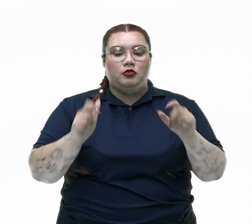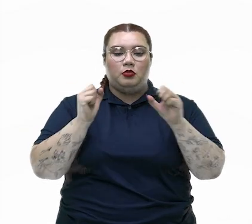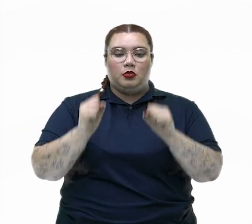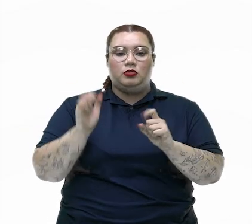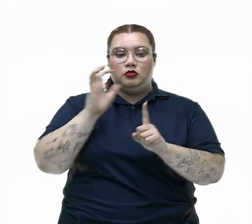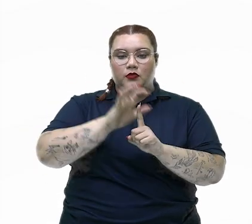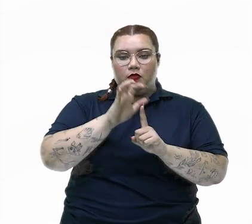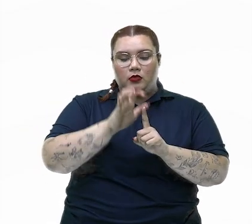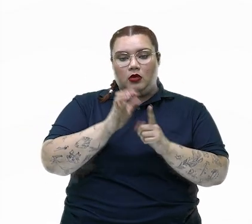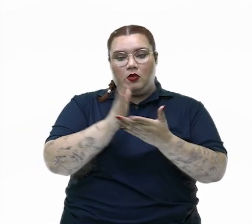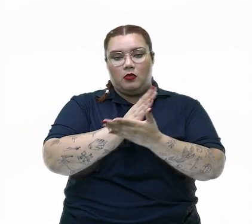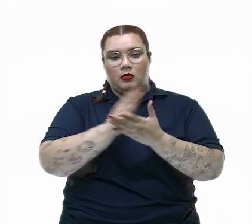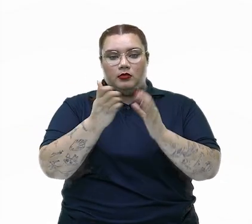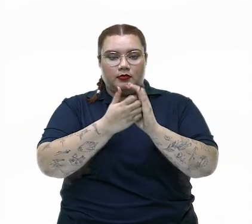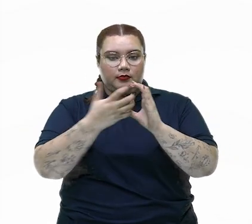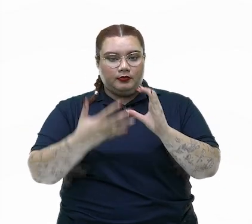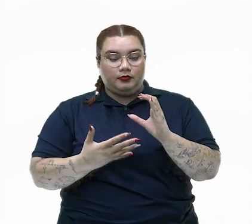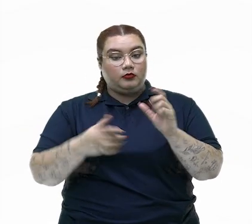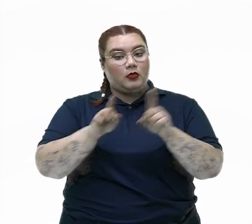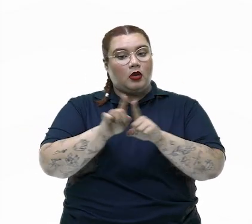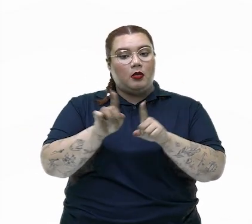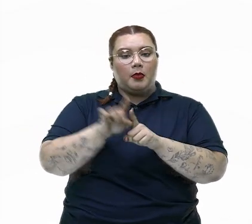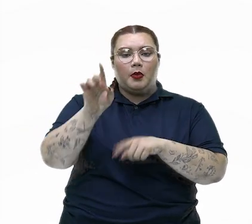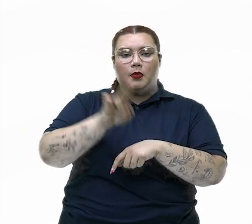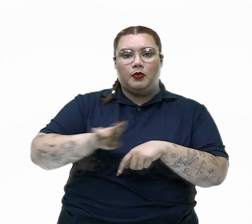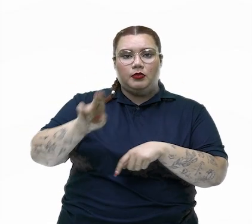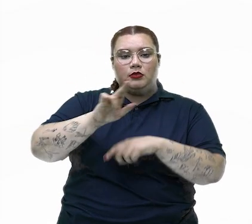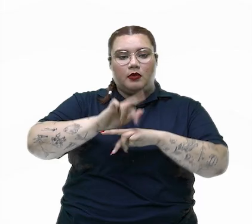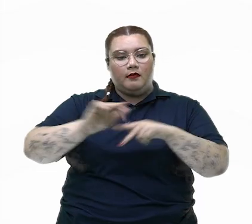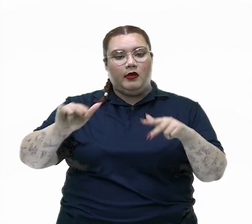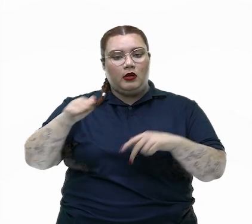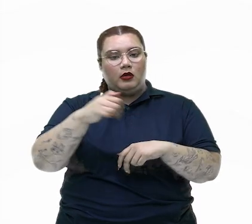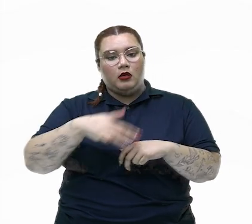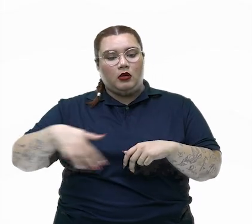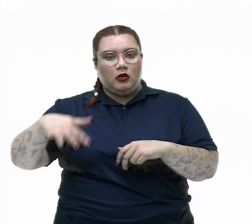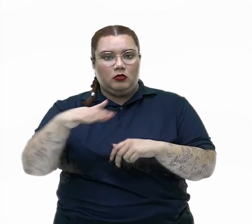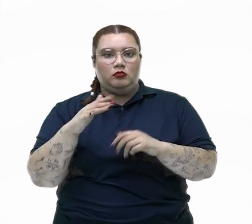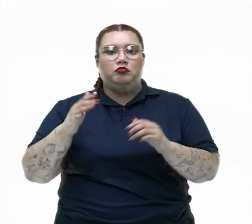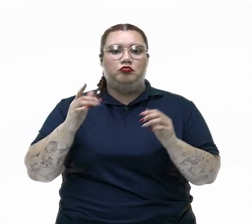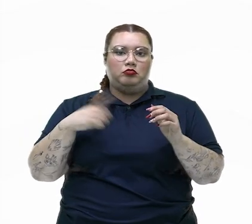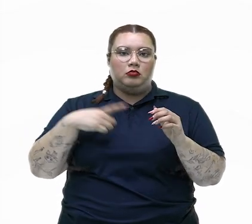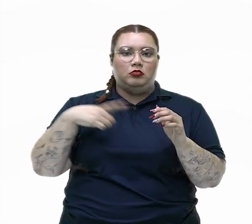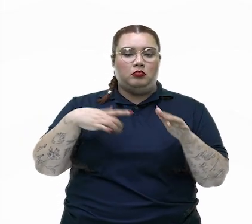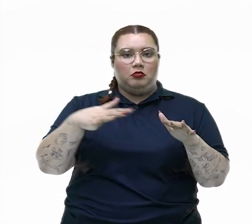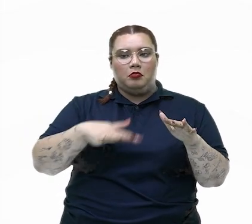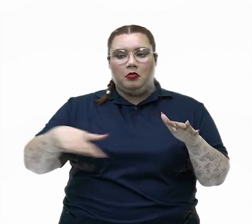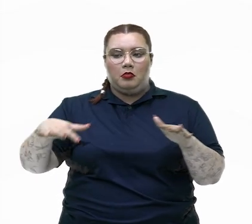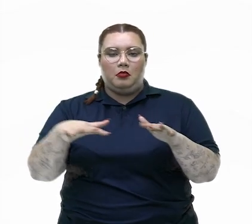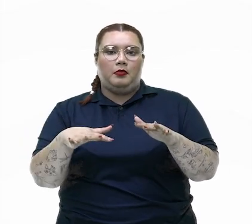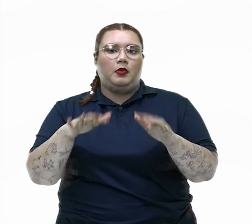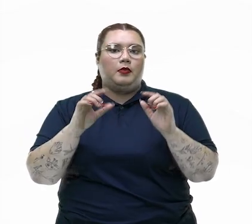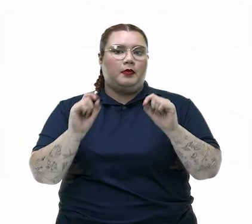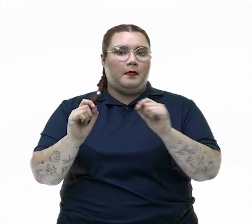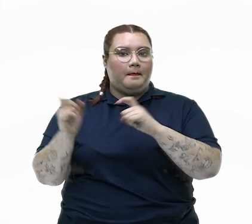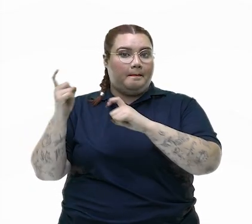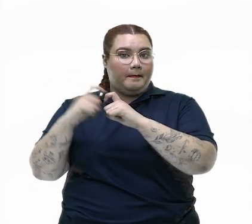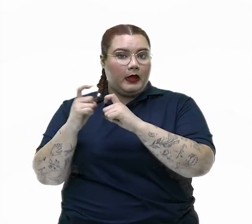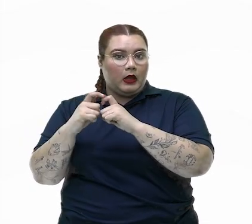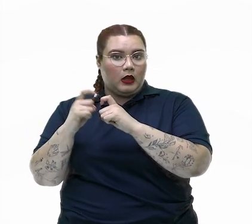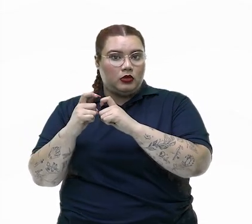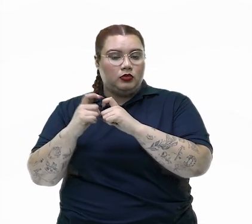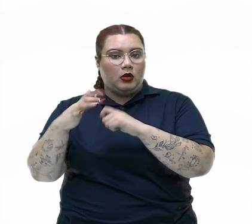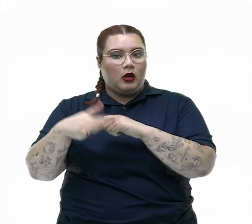determinada característica. E com aplicações em diversas áreas, né, o mapeamento genético, desde